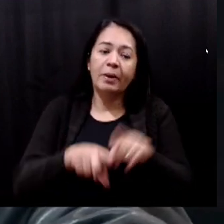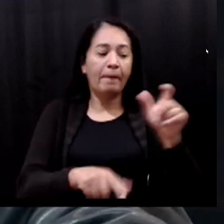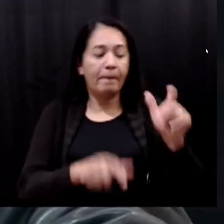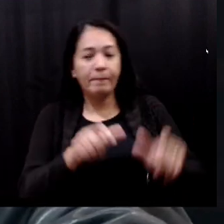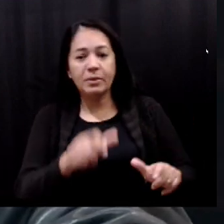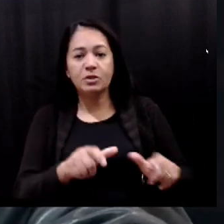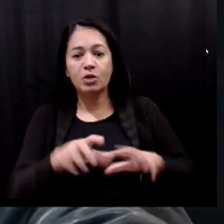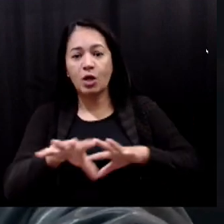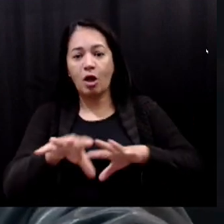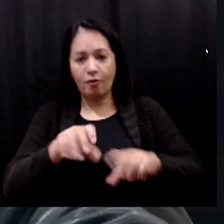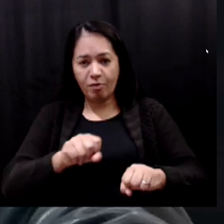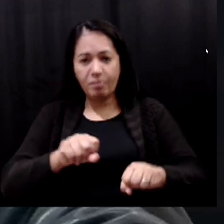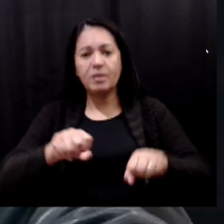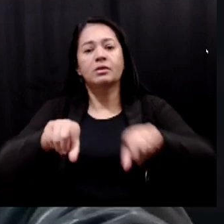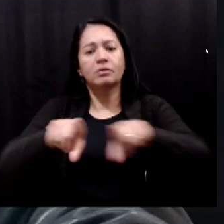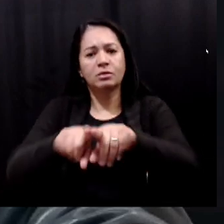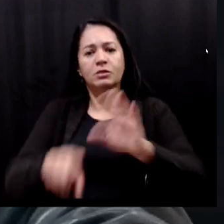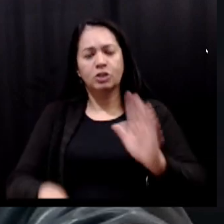uma preparação